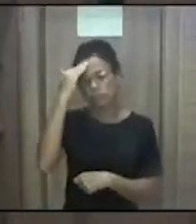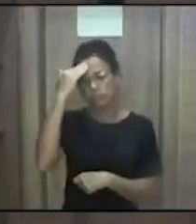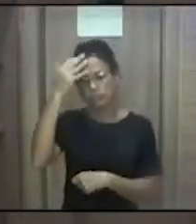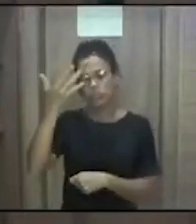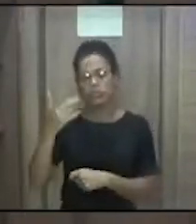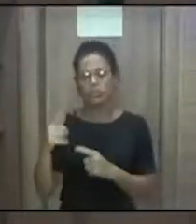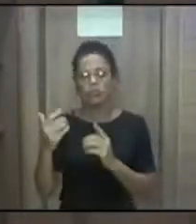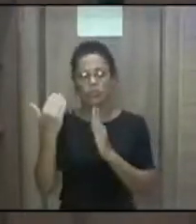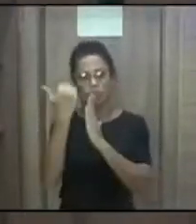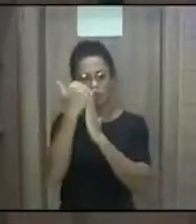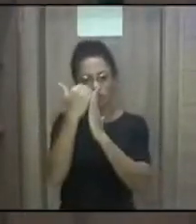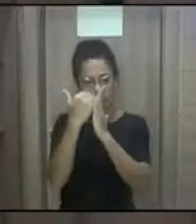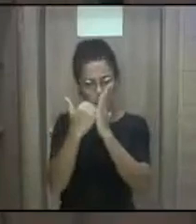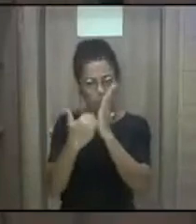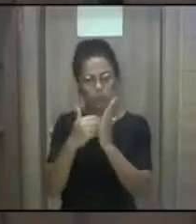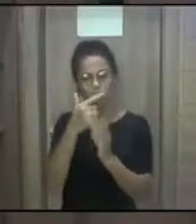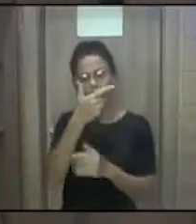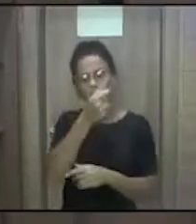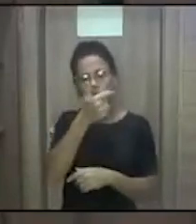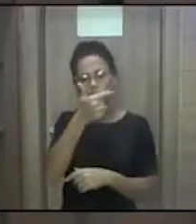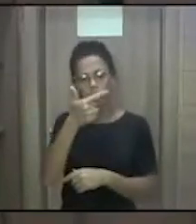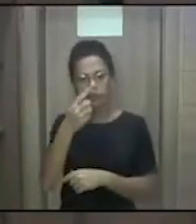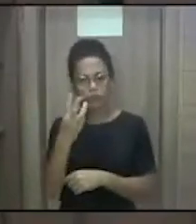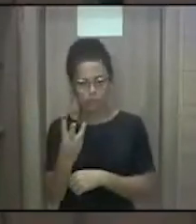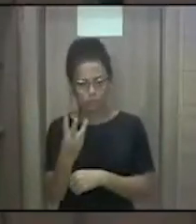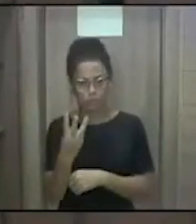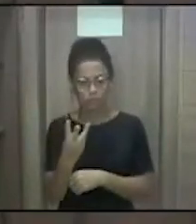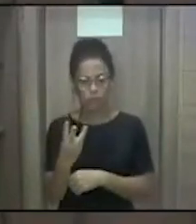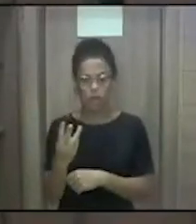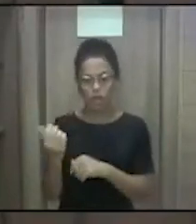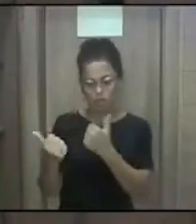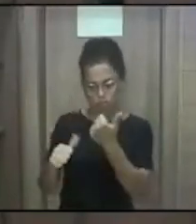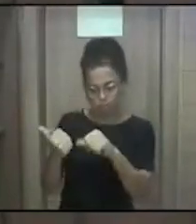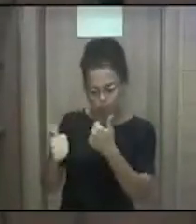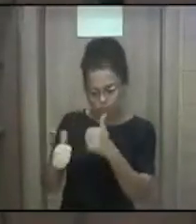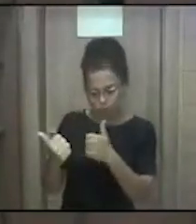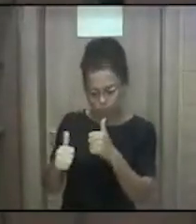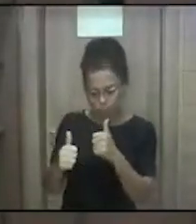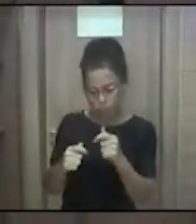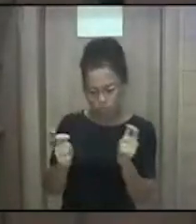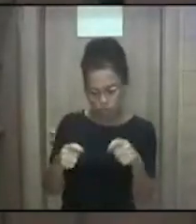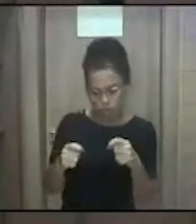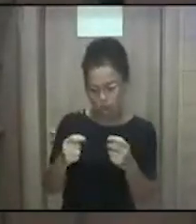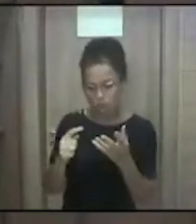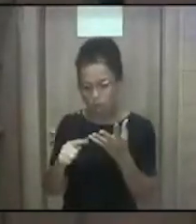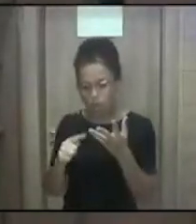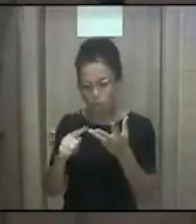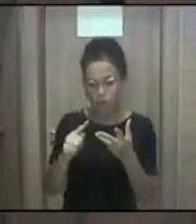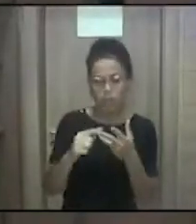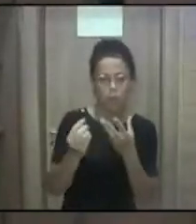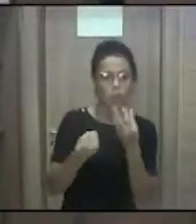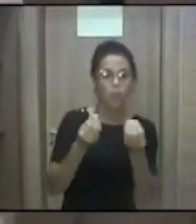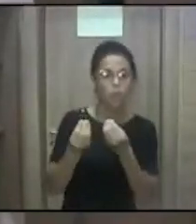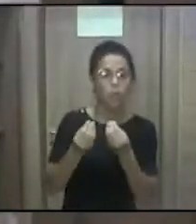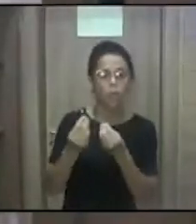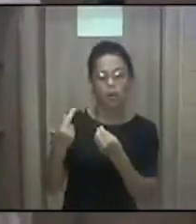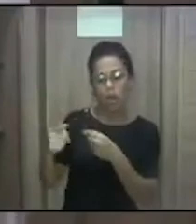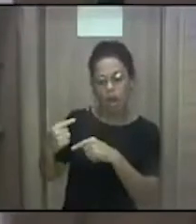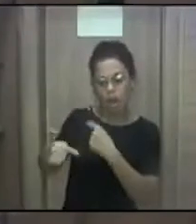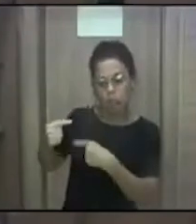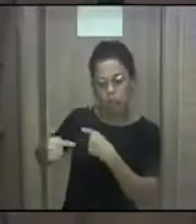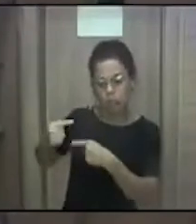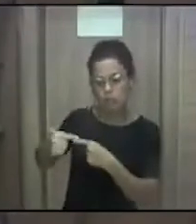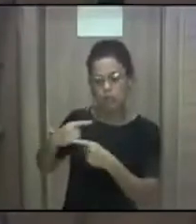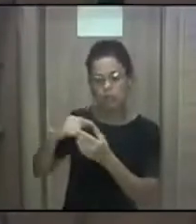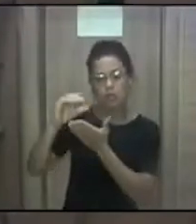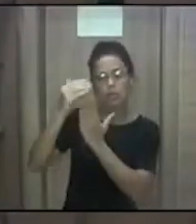do inquérito de 2023 para, de fato, a gente analisar em que medida a incorporação dessa política tem reduzido